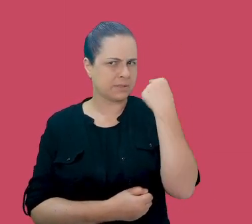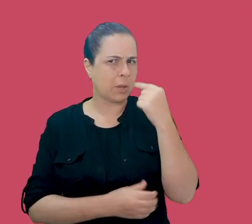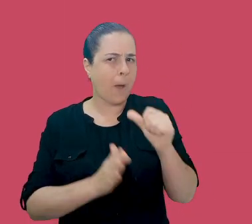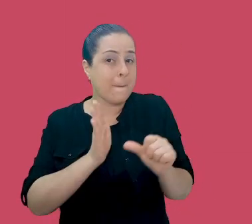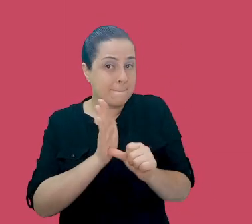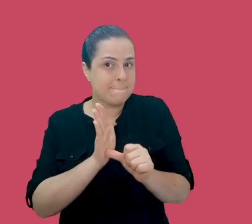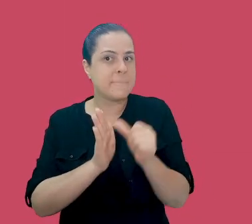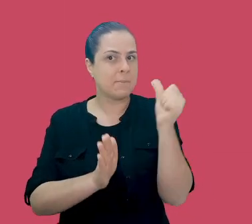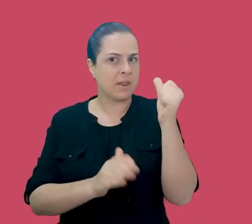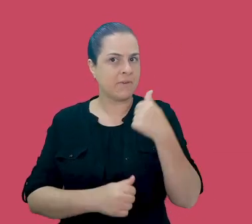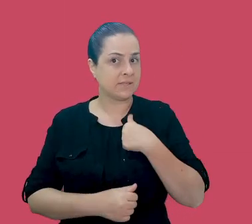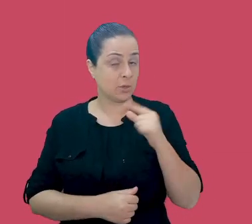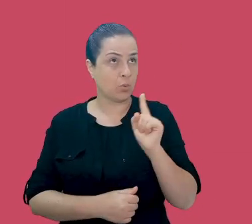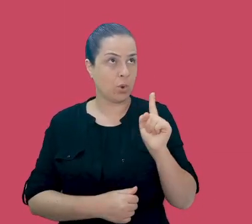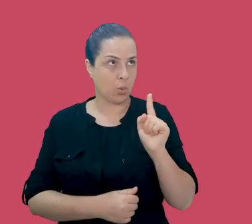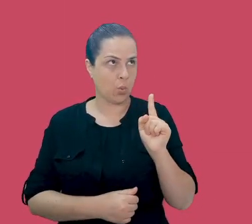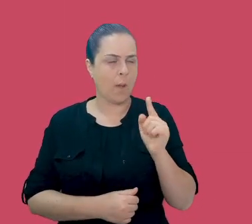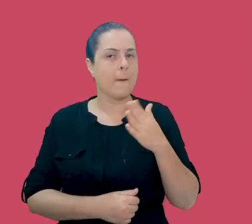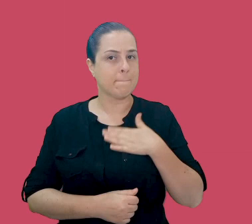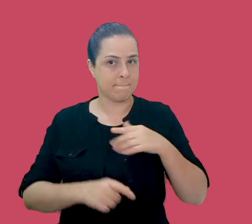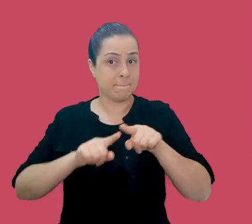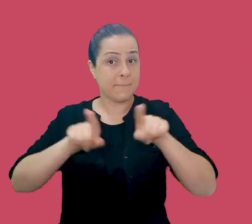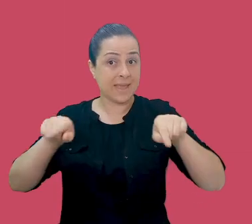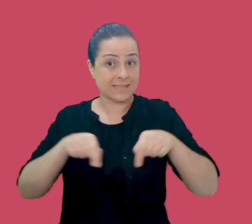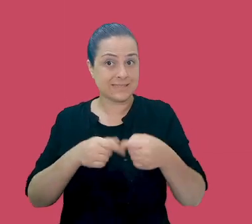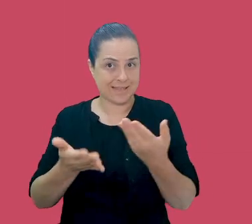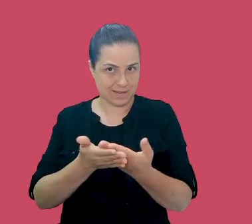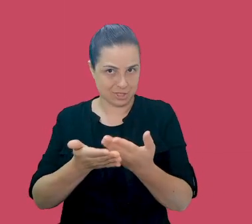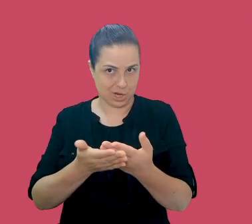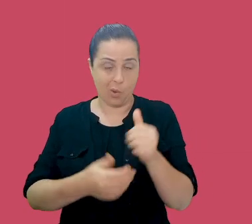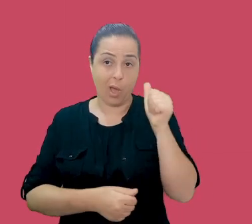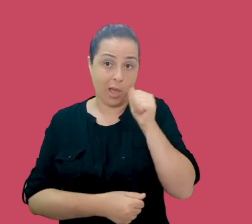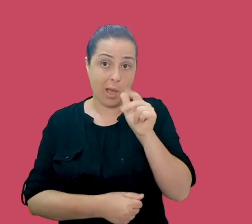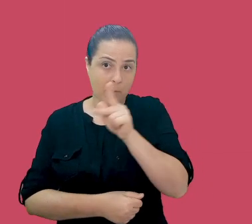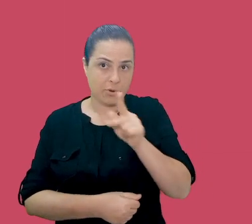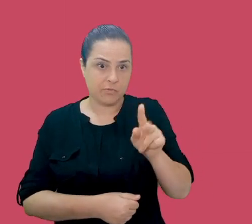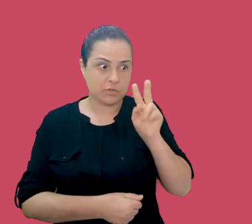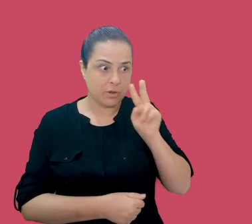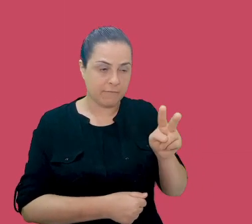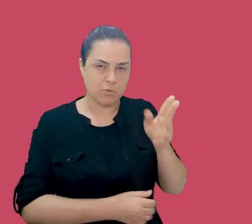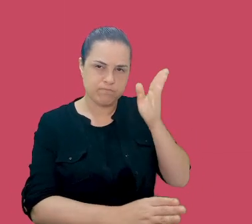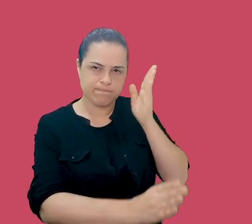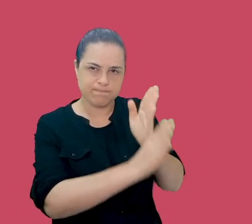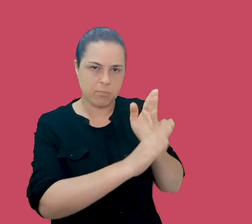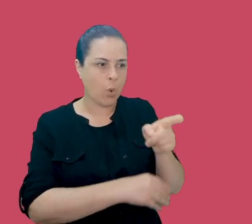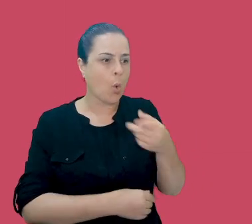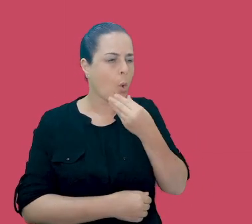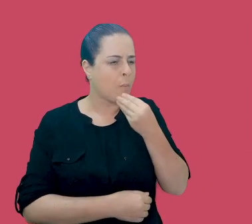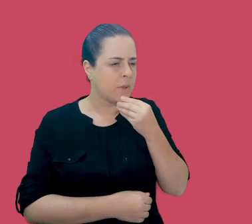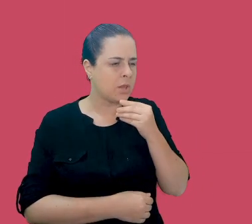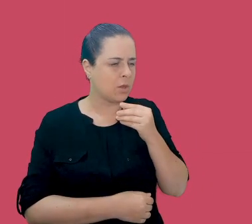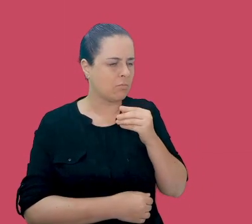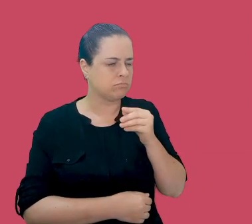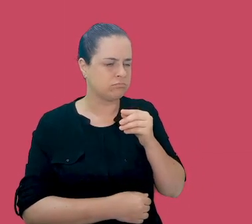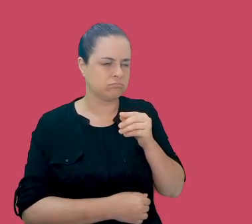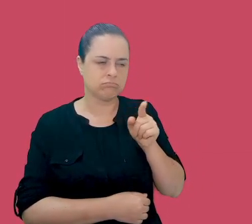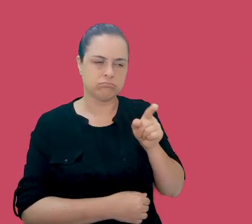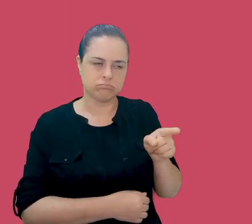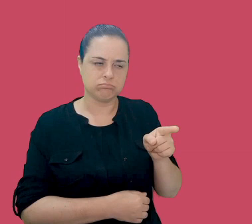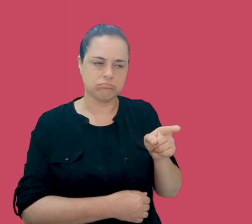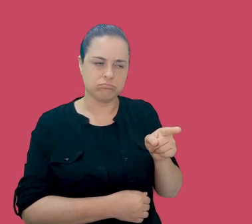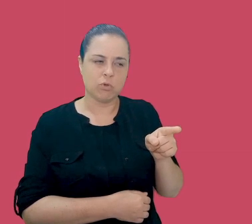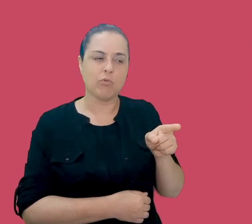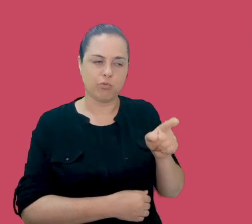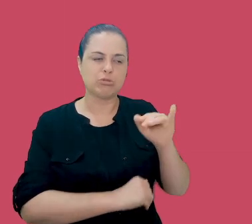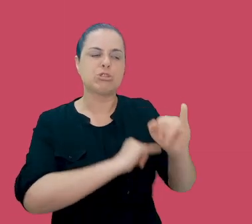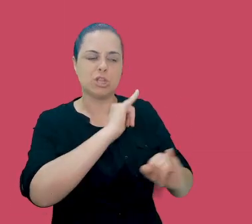pessoa da minha, não fui eu, da minha sala, a professora pegou, era um menino da minha sala, falou: Meu, você copiou isso da internet, você